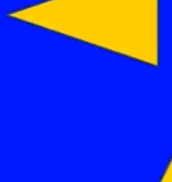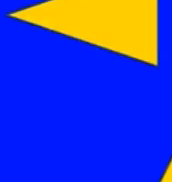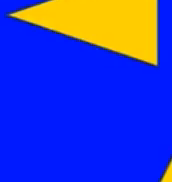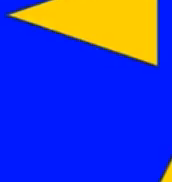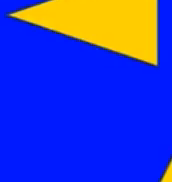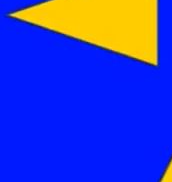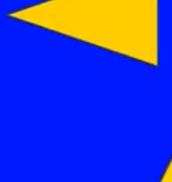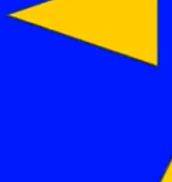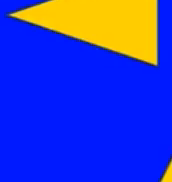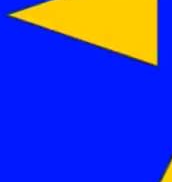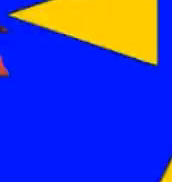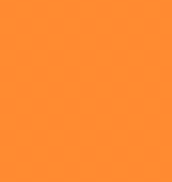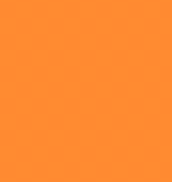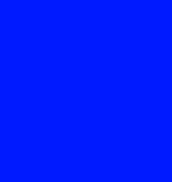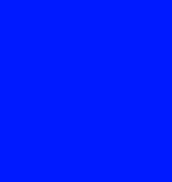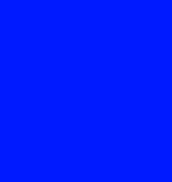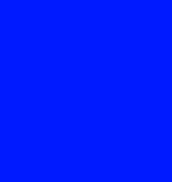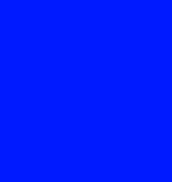Let's go.